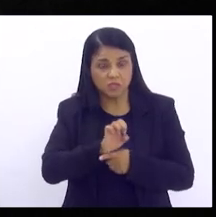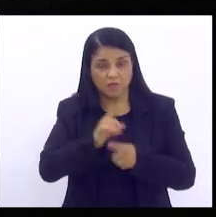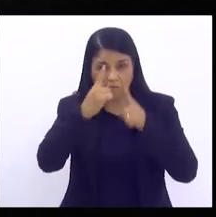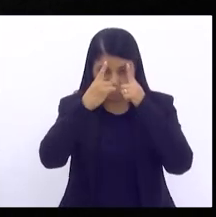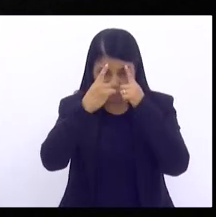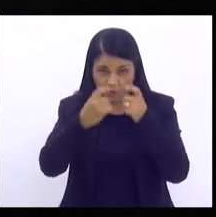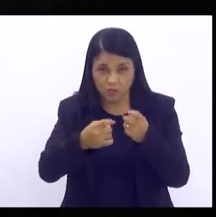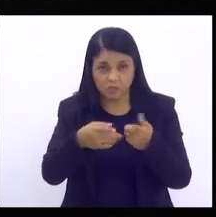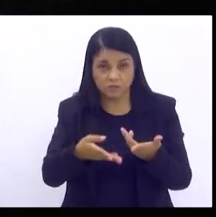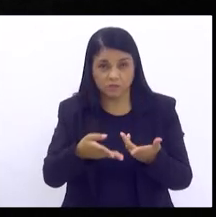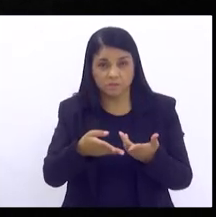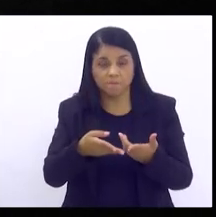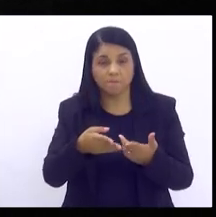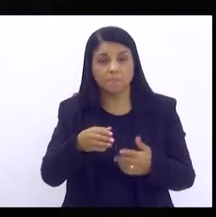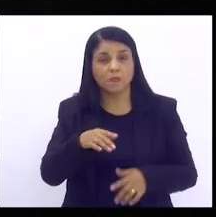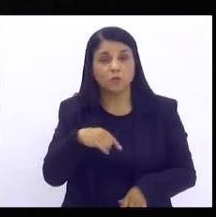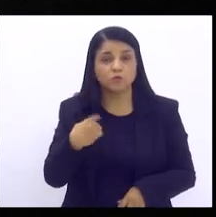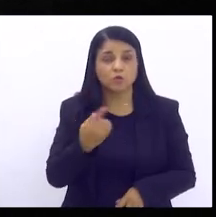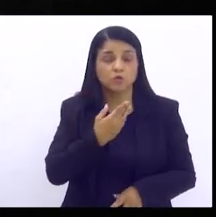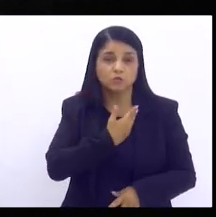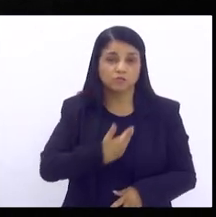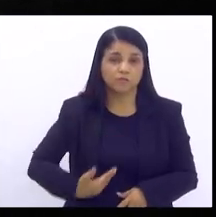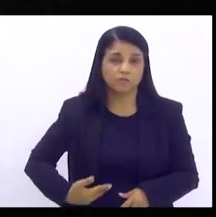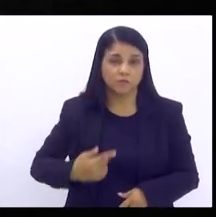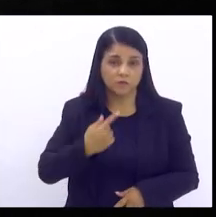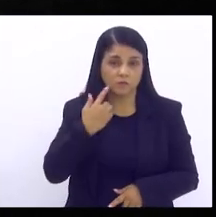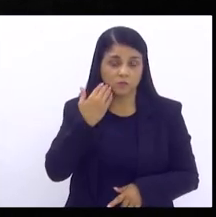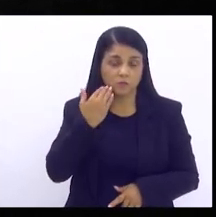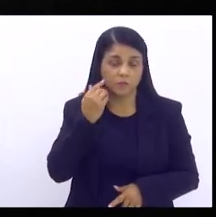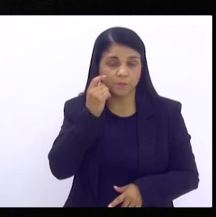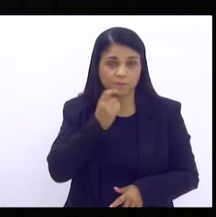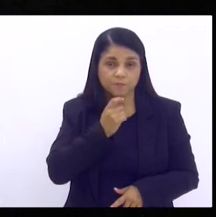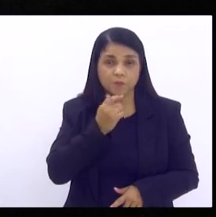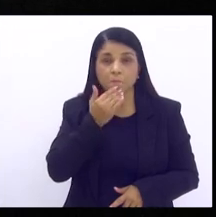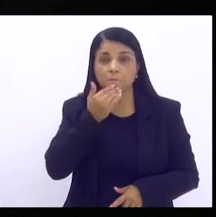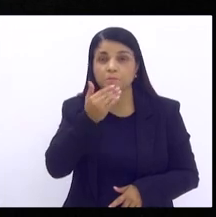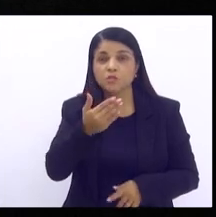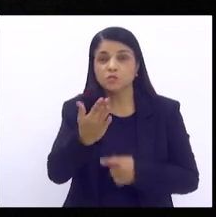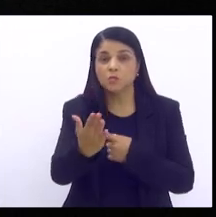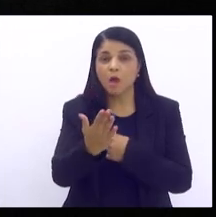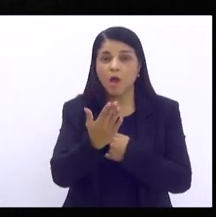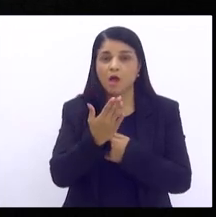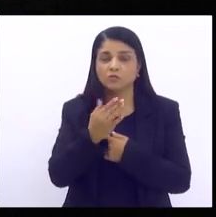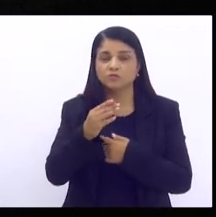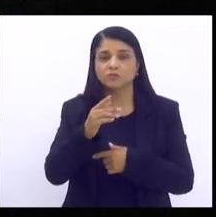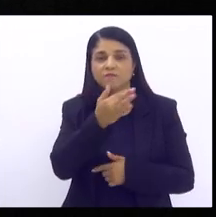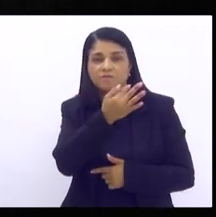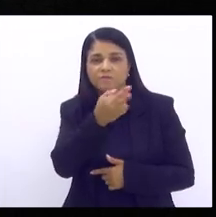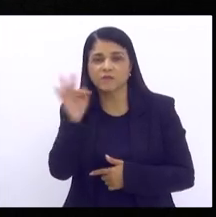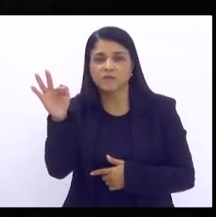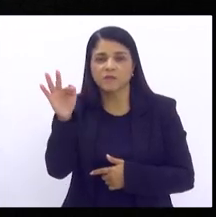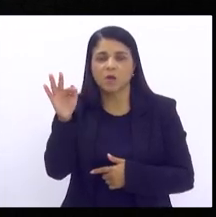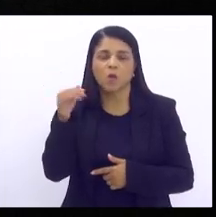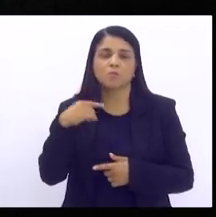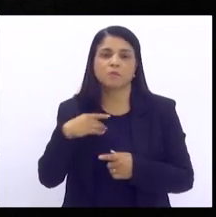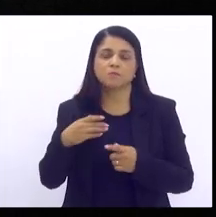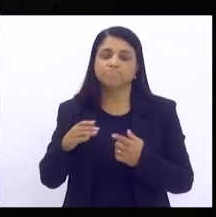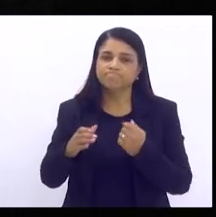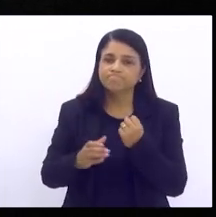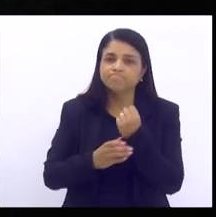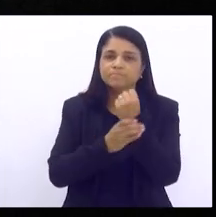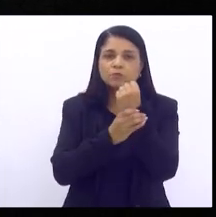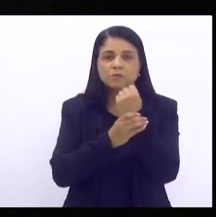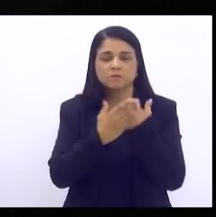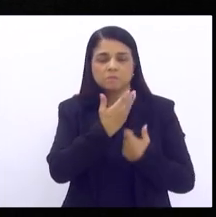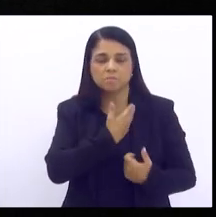violento e onde o nosso governador Cláudio Castro está pedindo ajuda federal para intervir na segurança pública do estado do